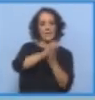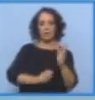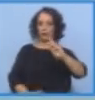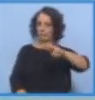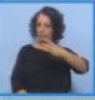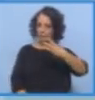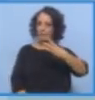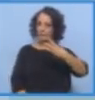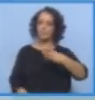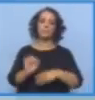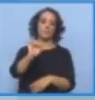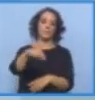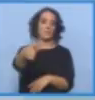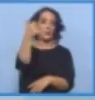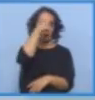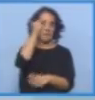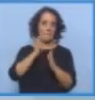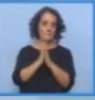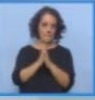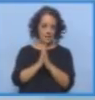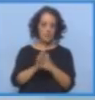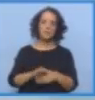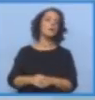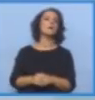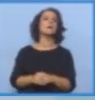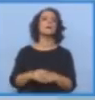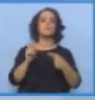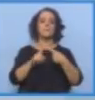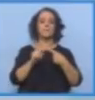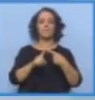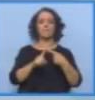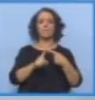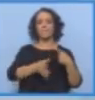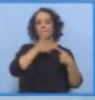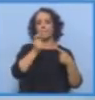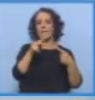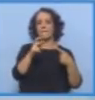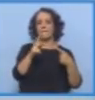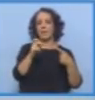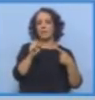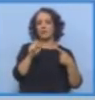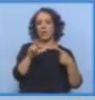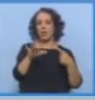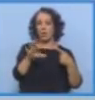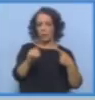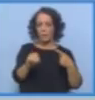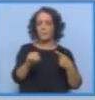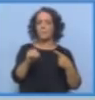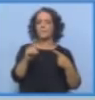são escutados nas missas deste domingo. Desde logo o texto do Evangelho. Antes de o analisarmos, vamos